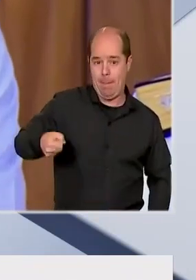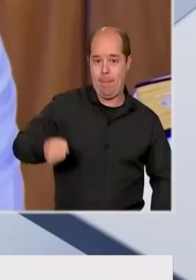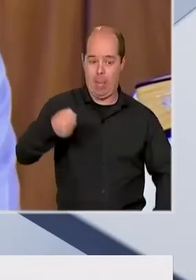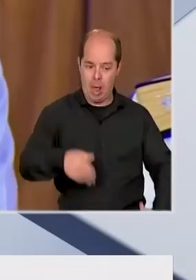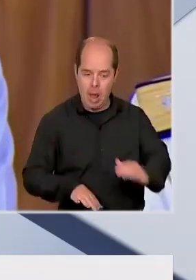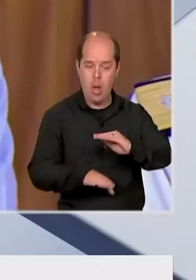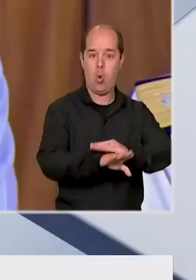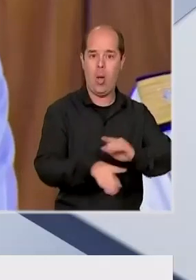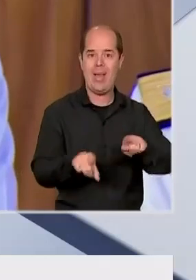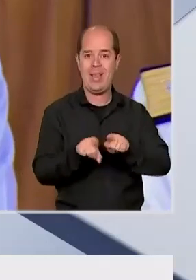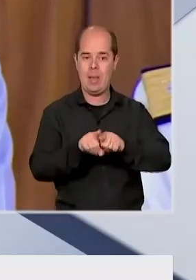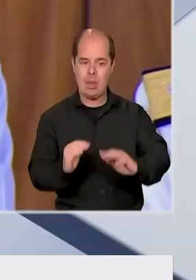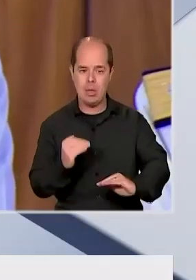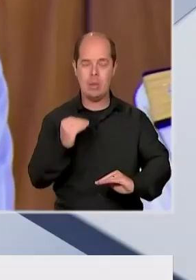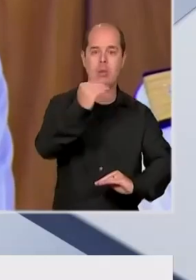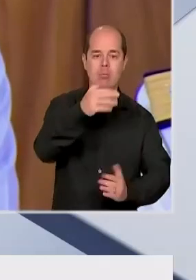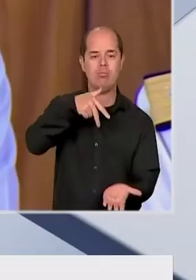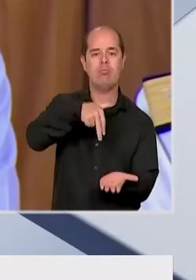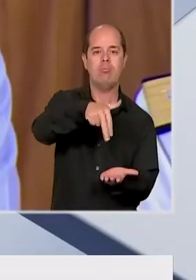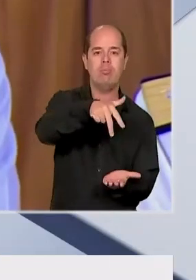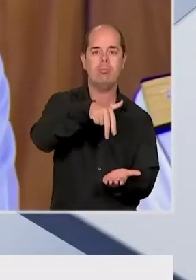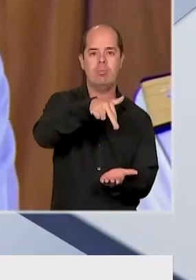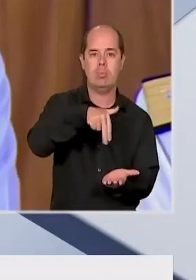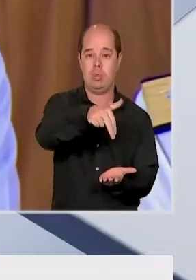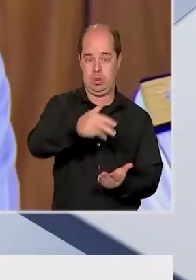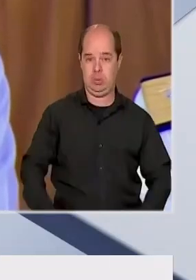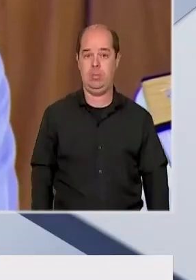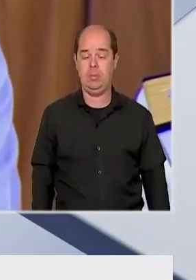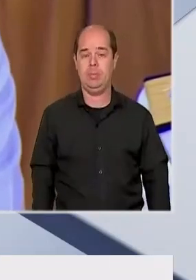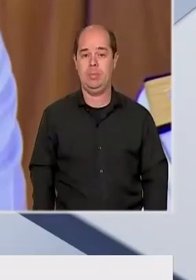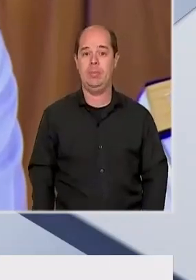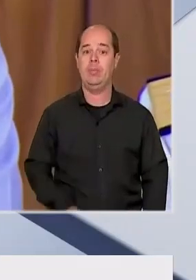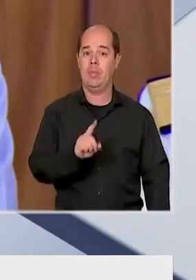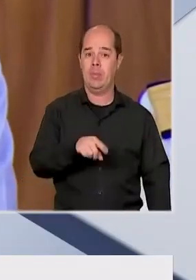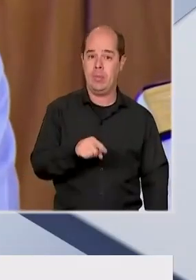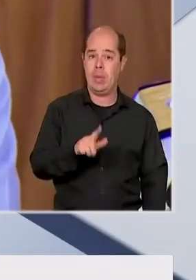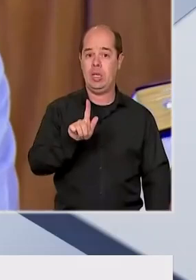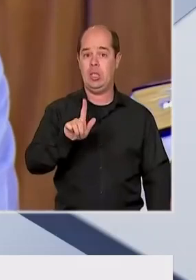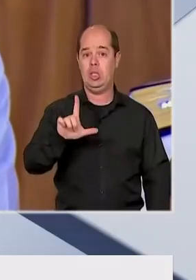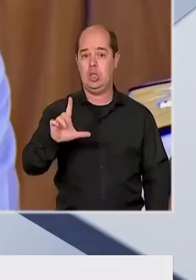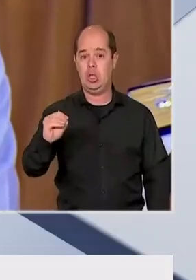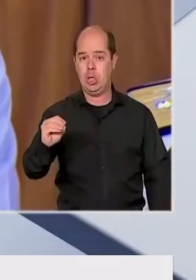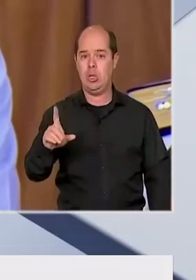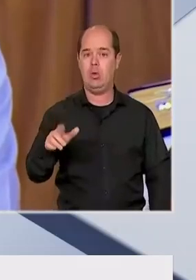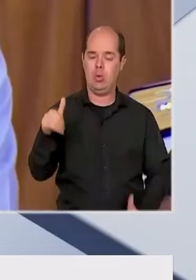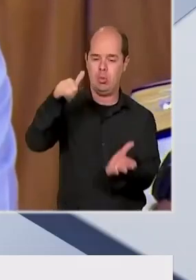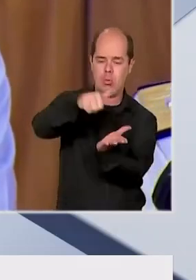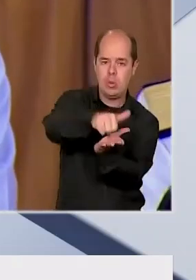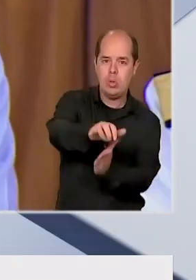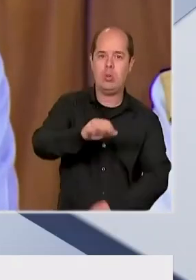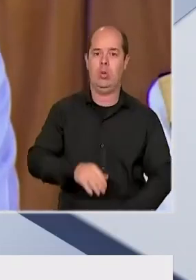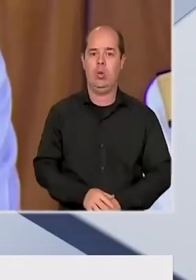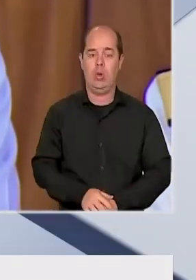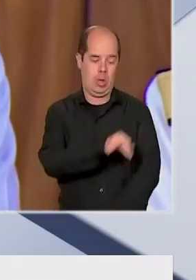principalmente nessas regiões de Paraná Mato Grosso do Sul e Mato Grosso que tem uma importante ligação com esse eixo Rio São